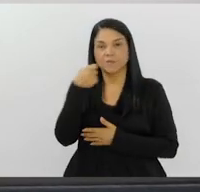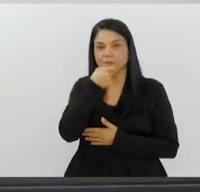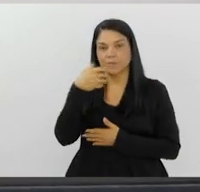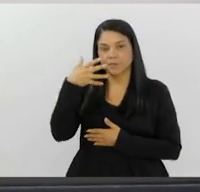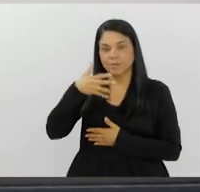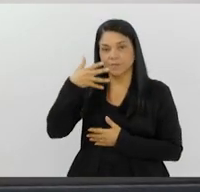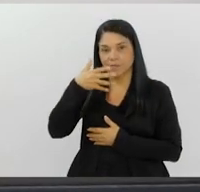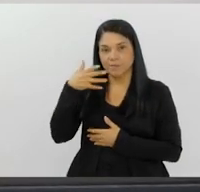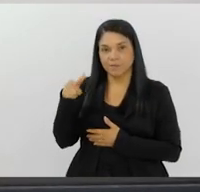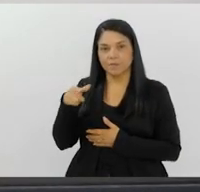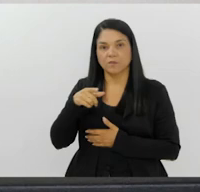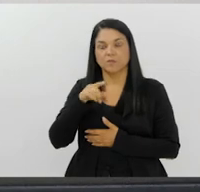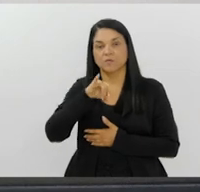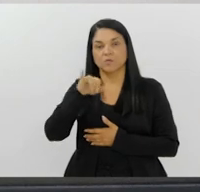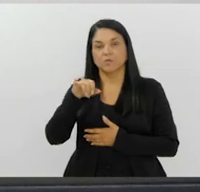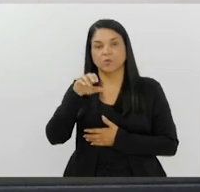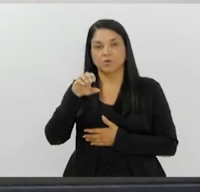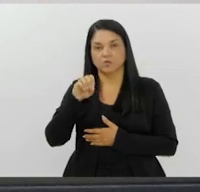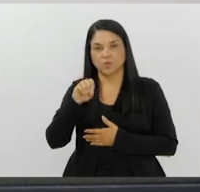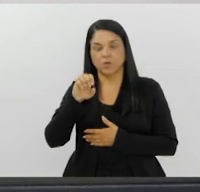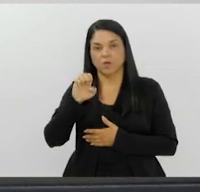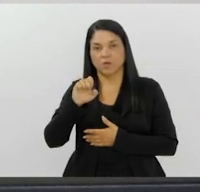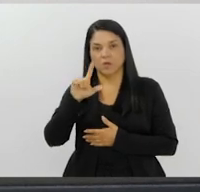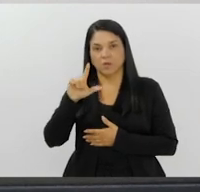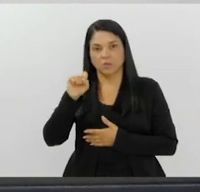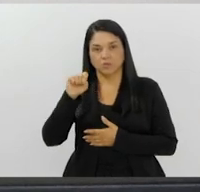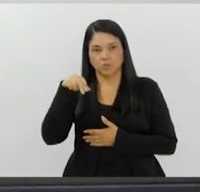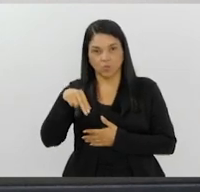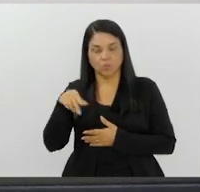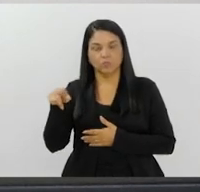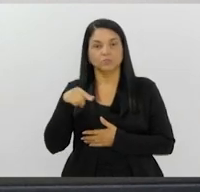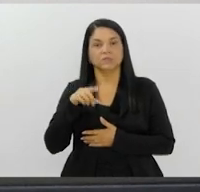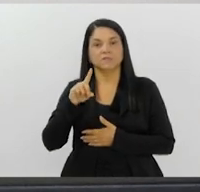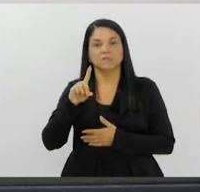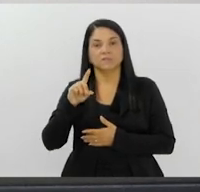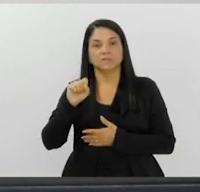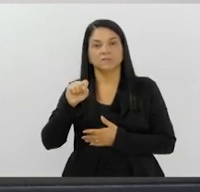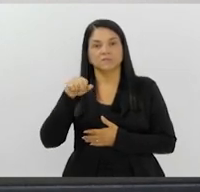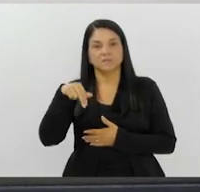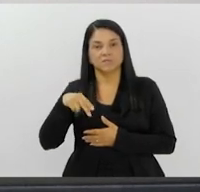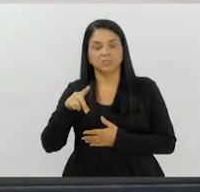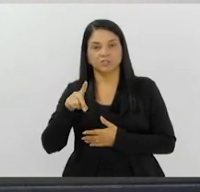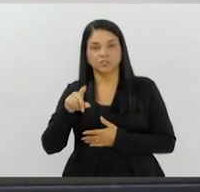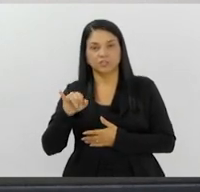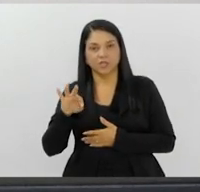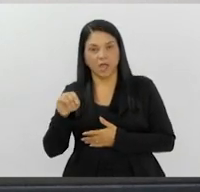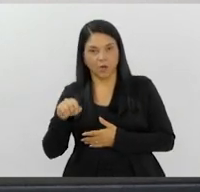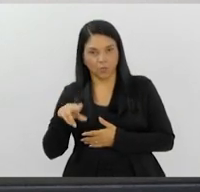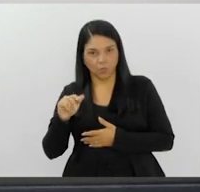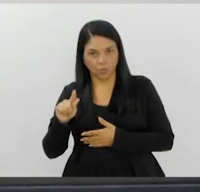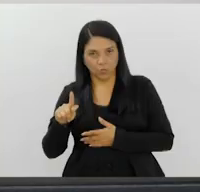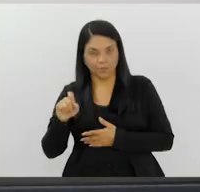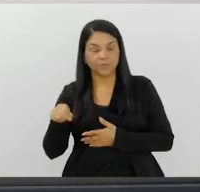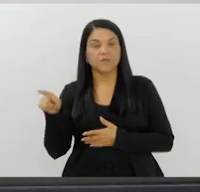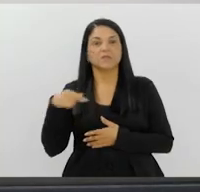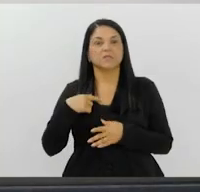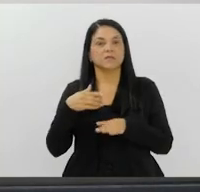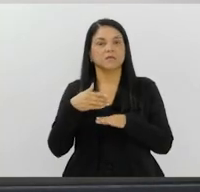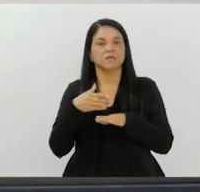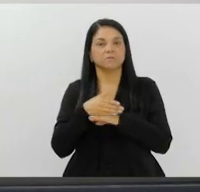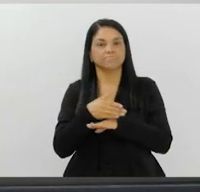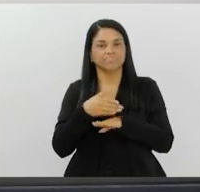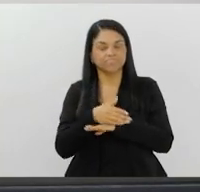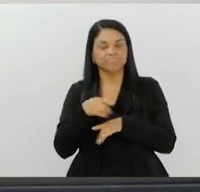companheiro Joelson Santiago que representa aqui Ed do cafro Frei David sempre presente aqui